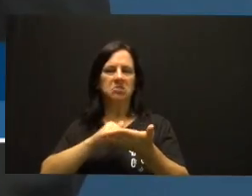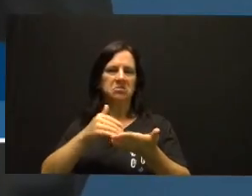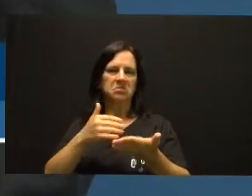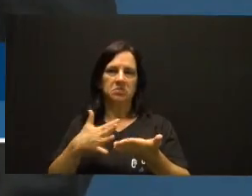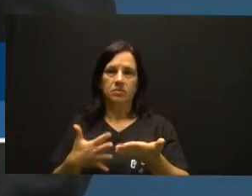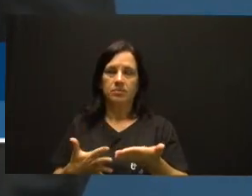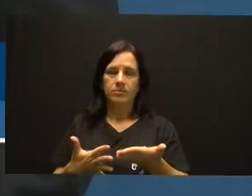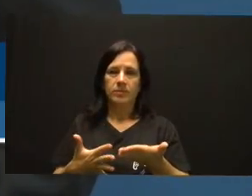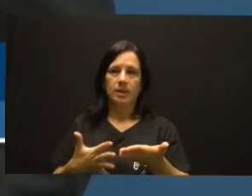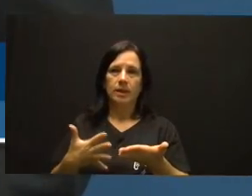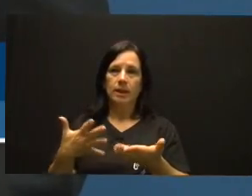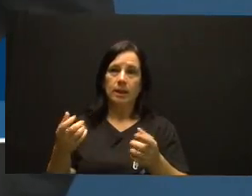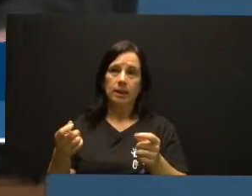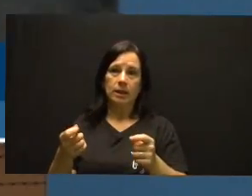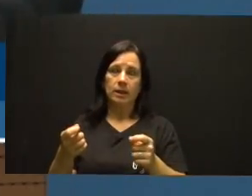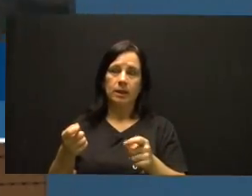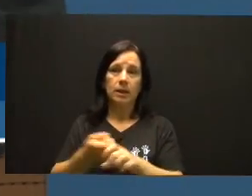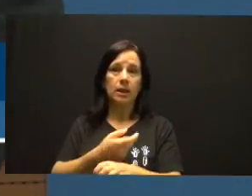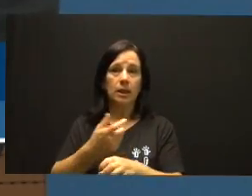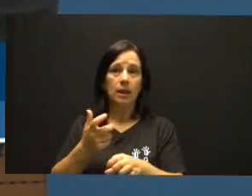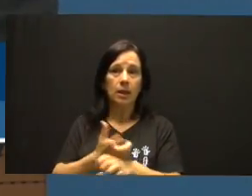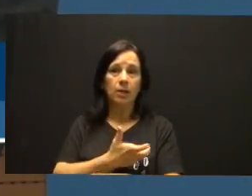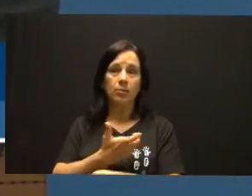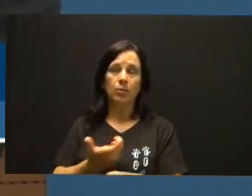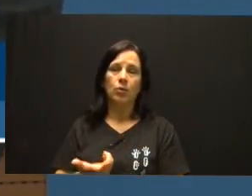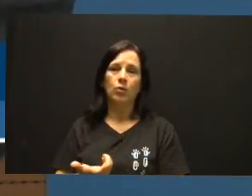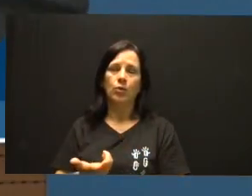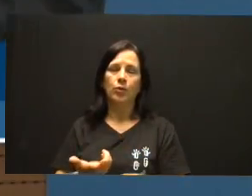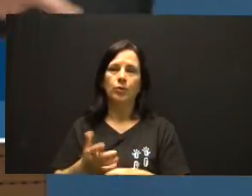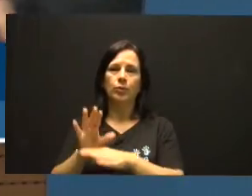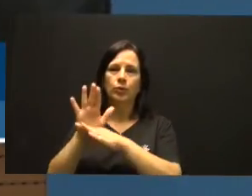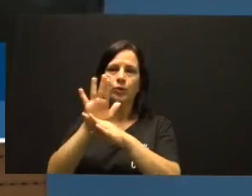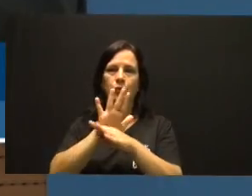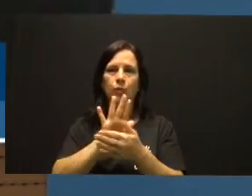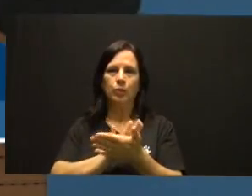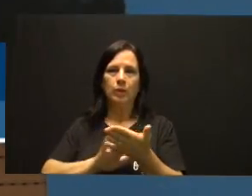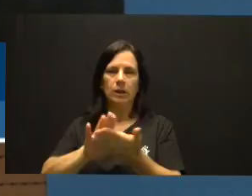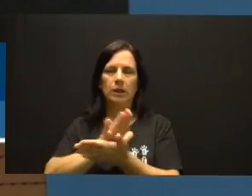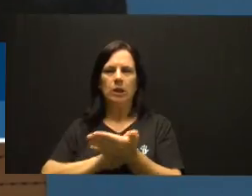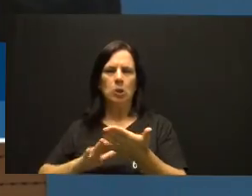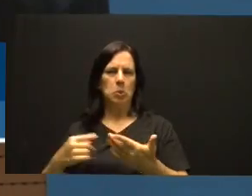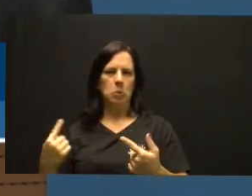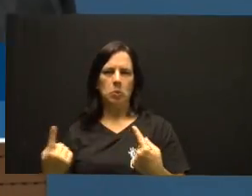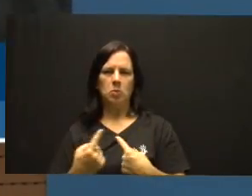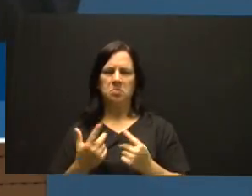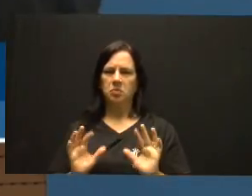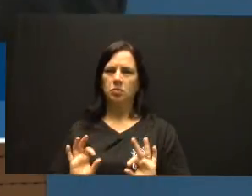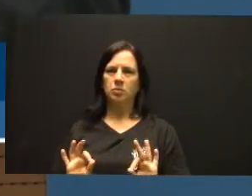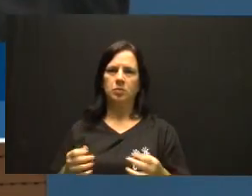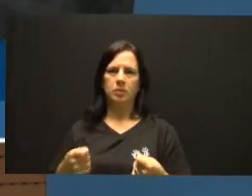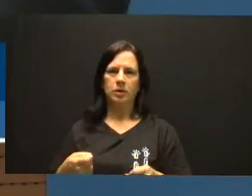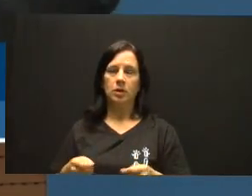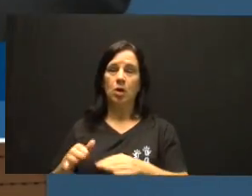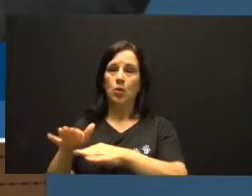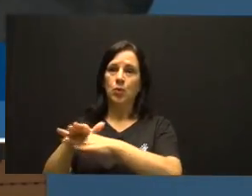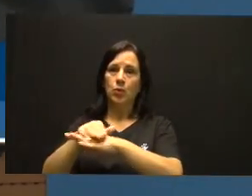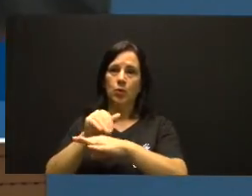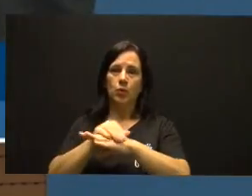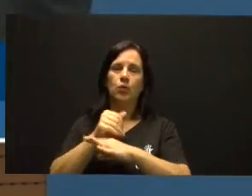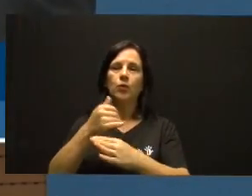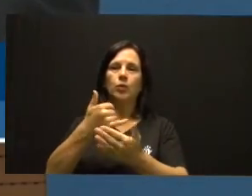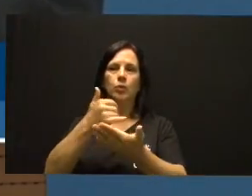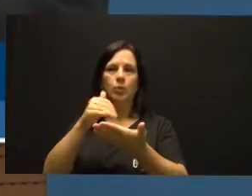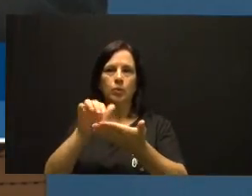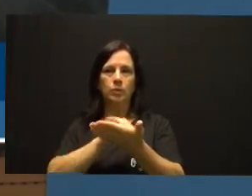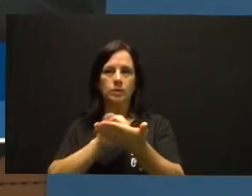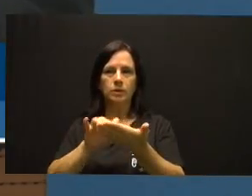sua teimosia, para não dizer outra palavra, né, ele disse que não, que nós estávamos loucos. Convidaram o secretário,